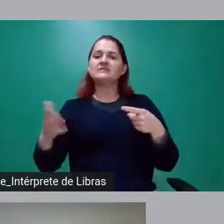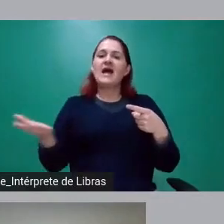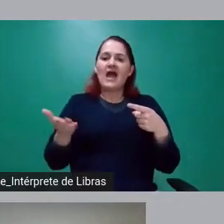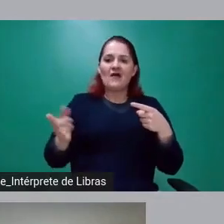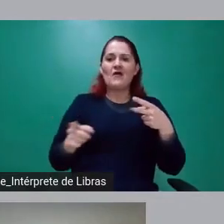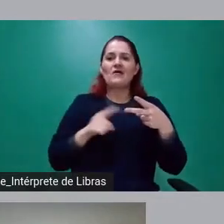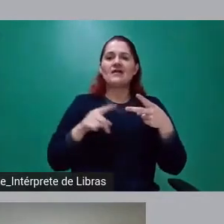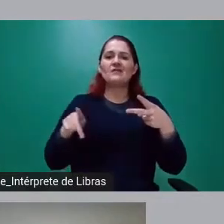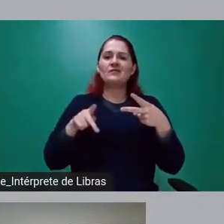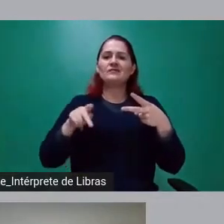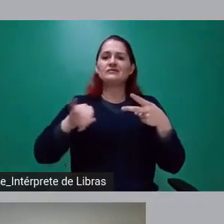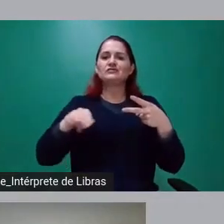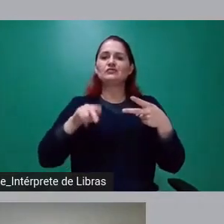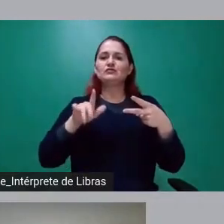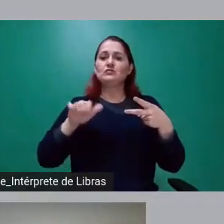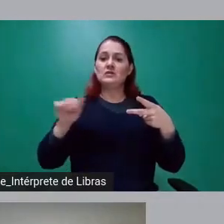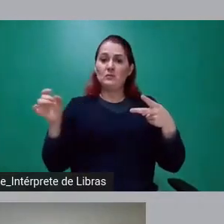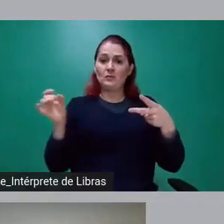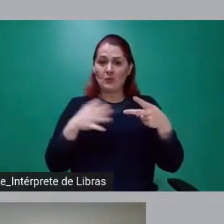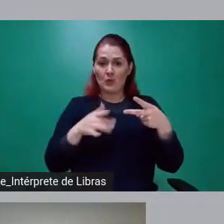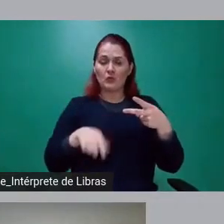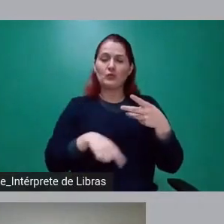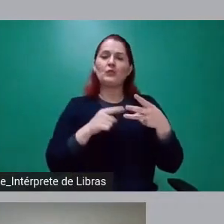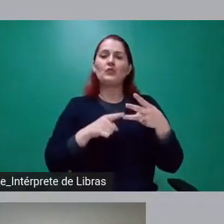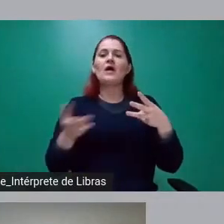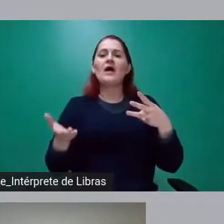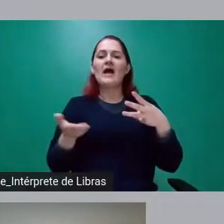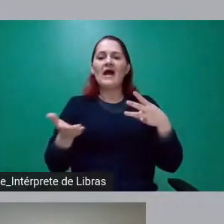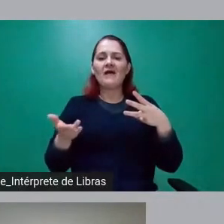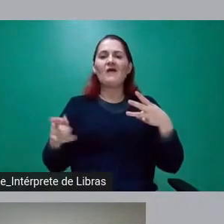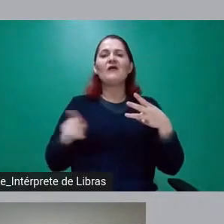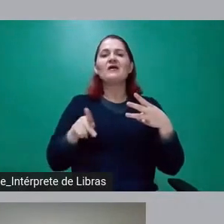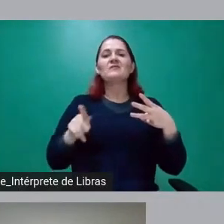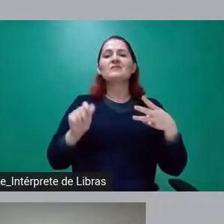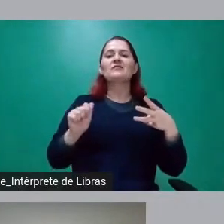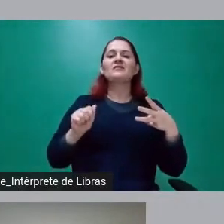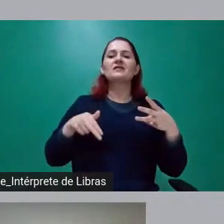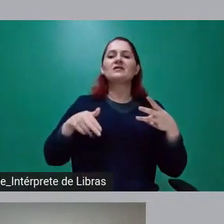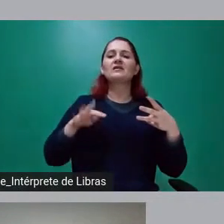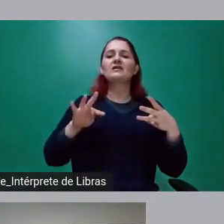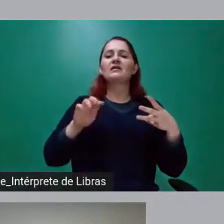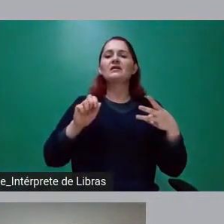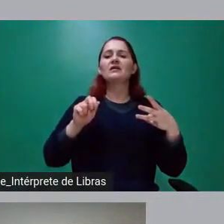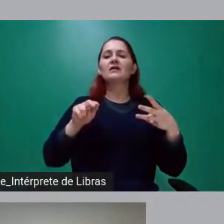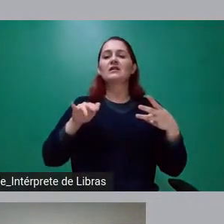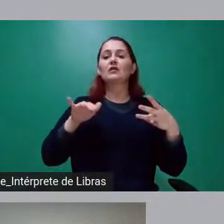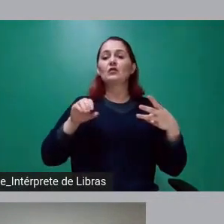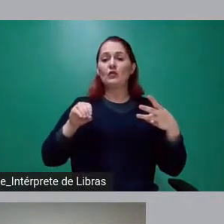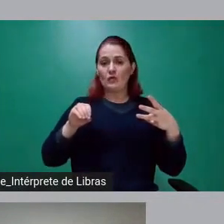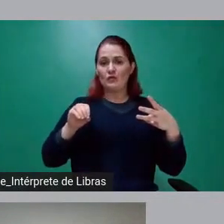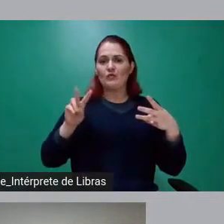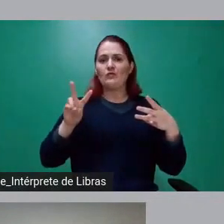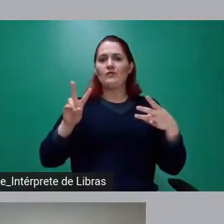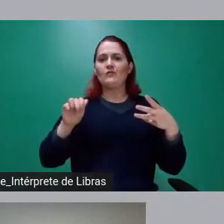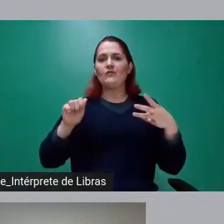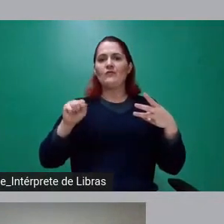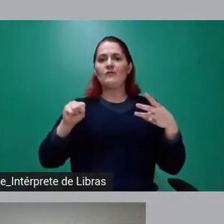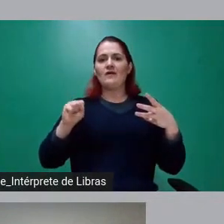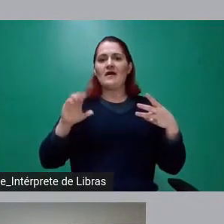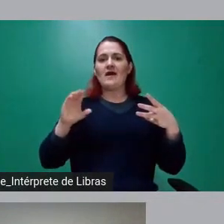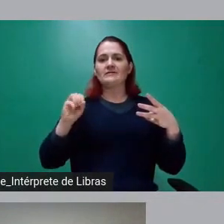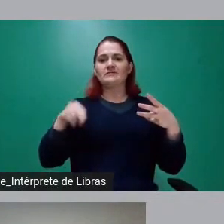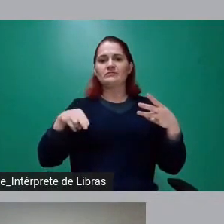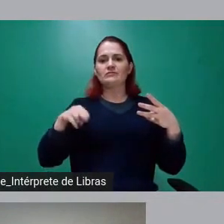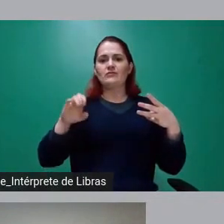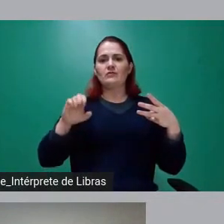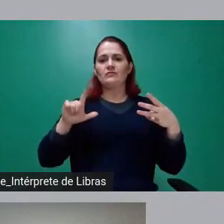E agora é a vez de ouvirmos o nosso querido professor Antônio Gomes de Vasconcelos. Como Juliana falou,